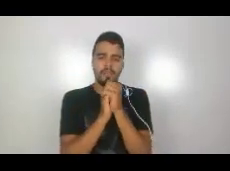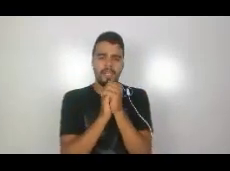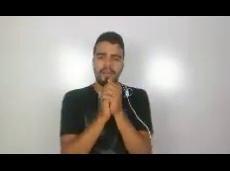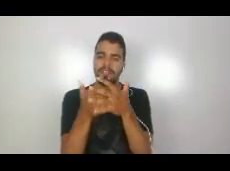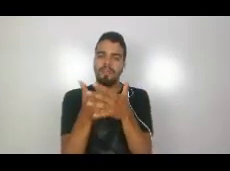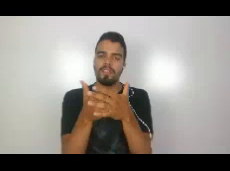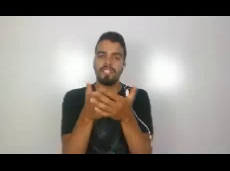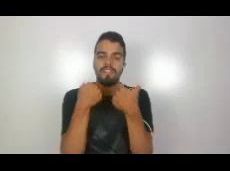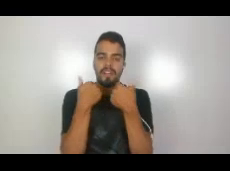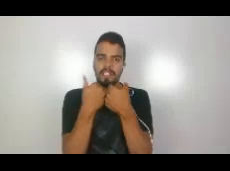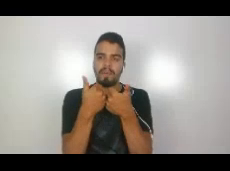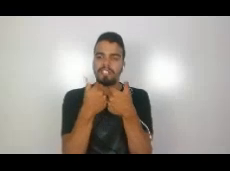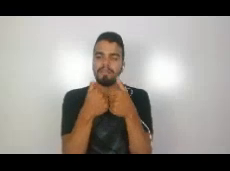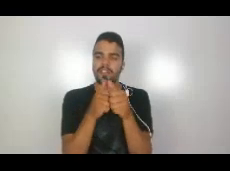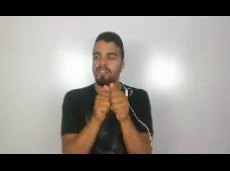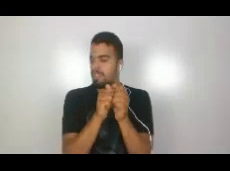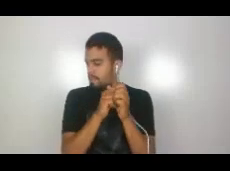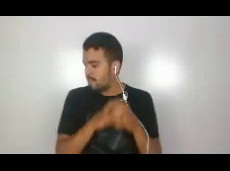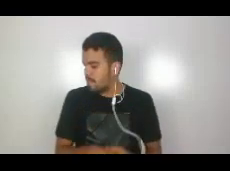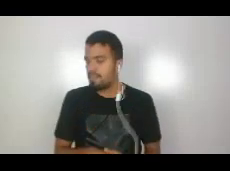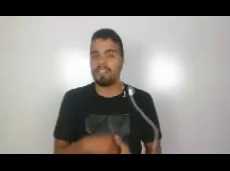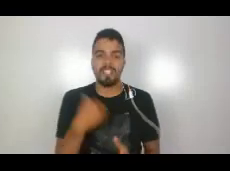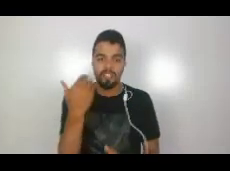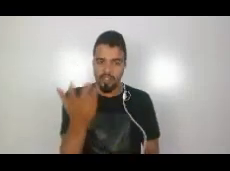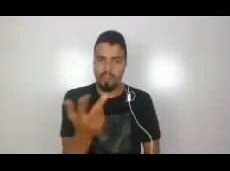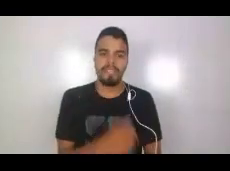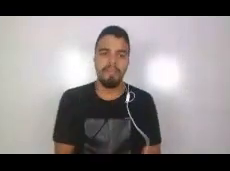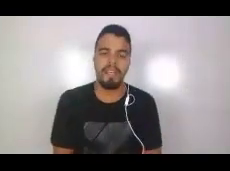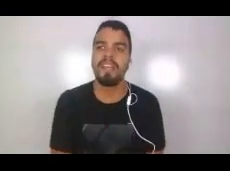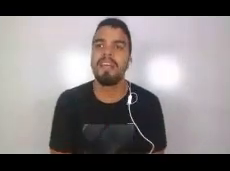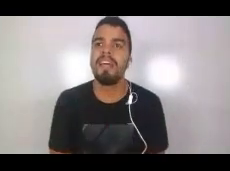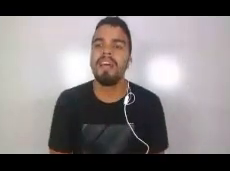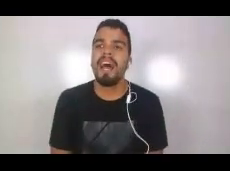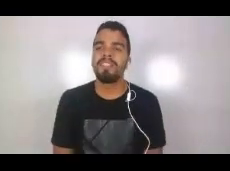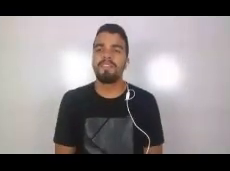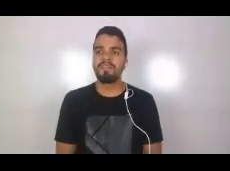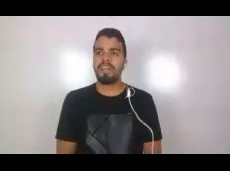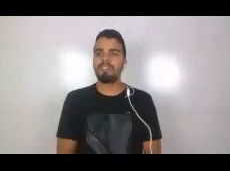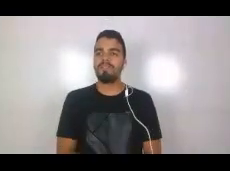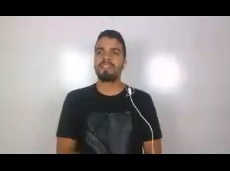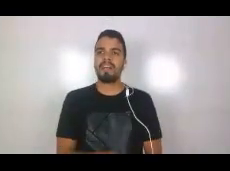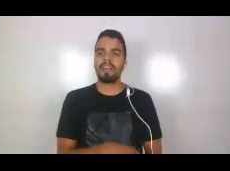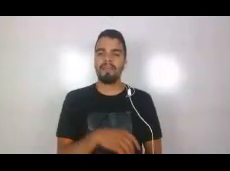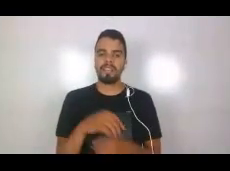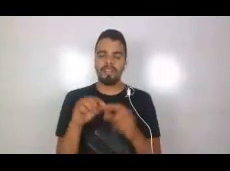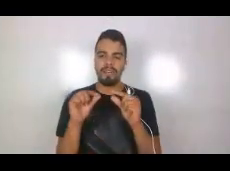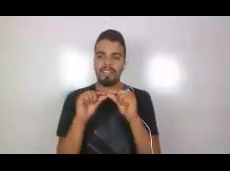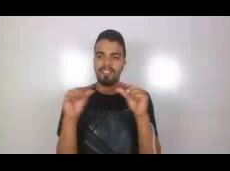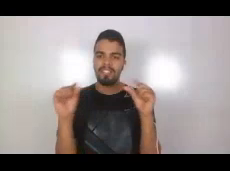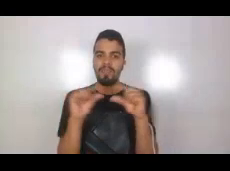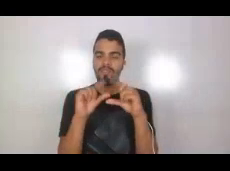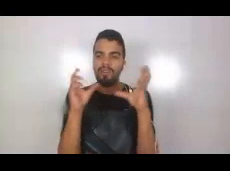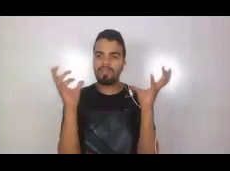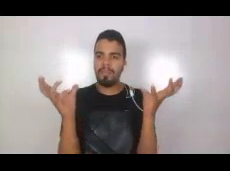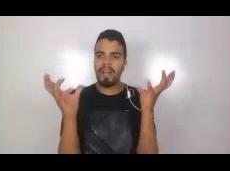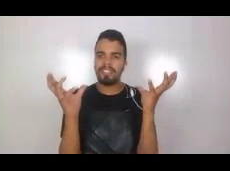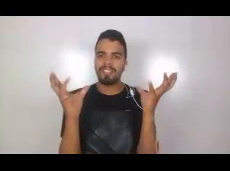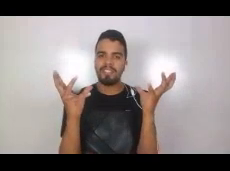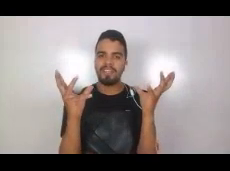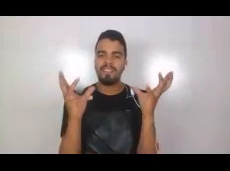aplicativo também, que é muito importante, que faz parte também do nosso aprendizado e que soma também. A dificuldade do Rentalk é porque é uma tradução